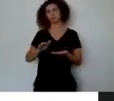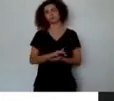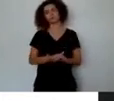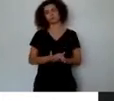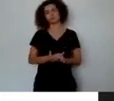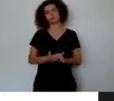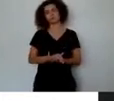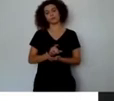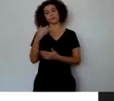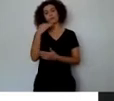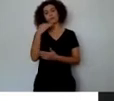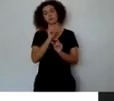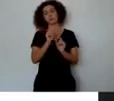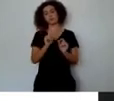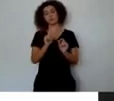você vê